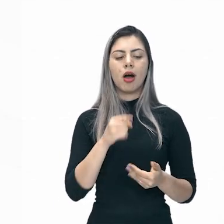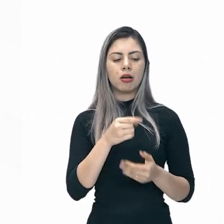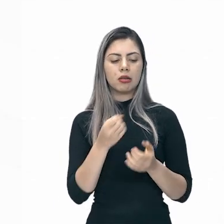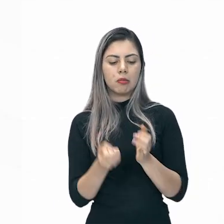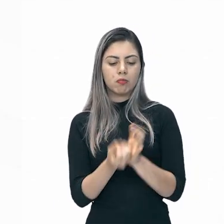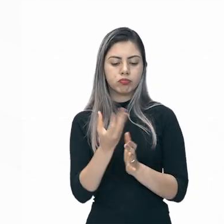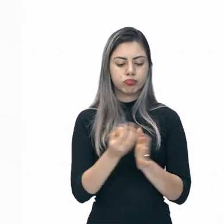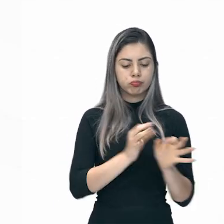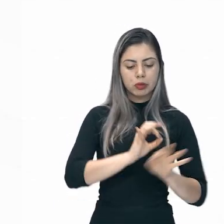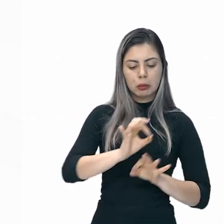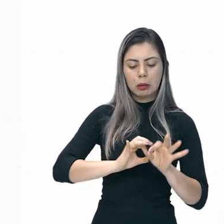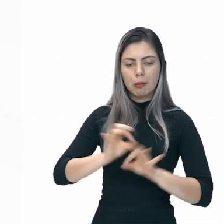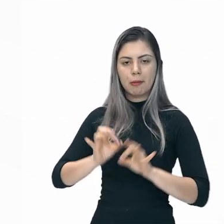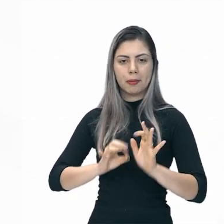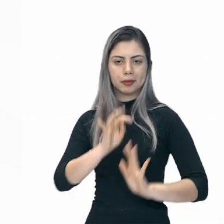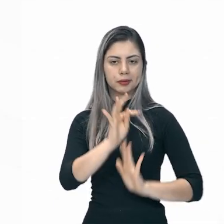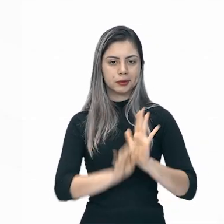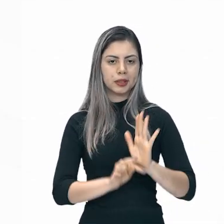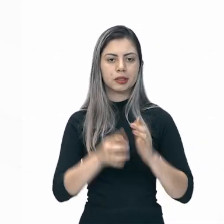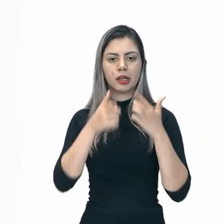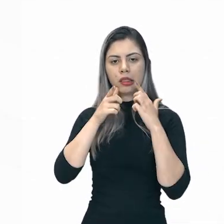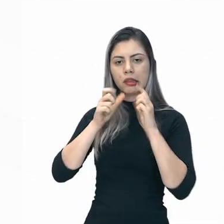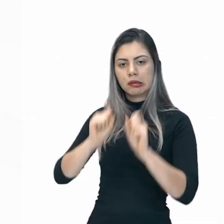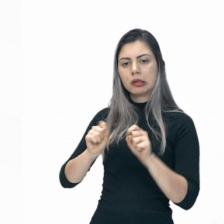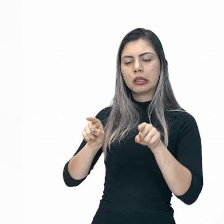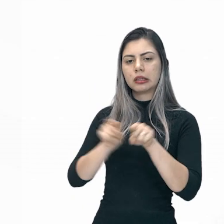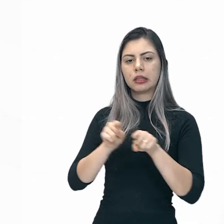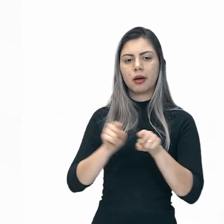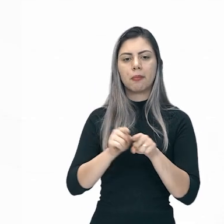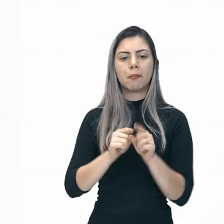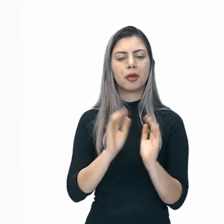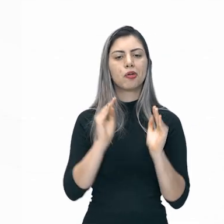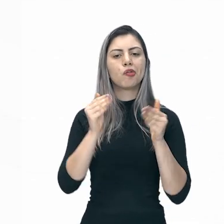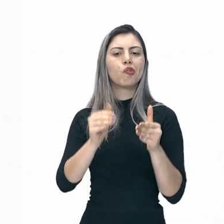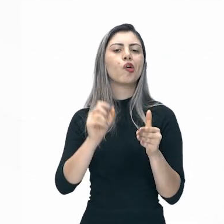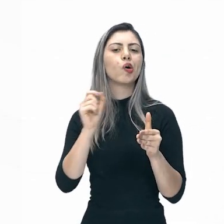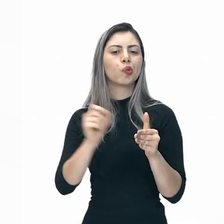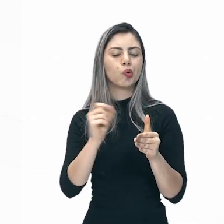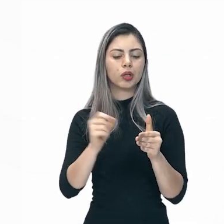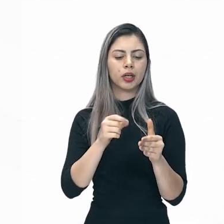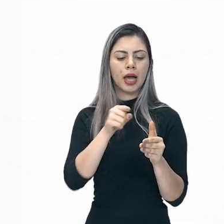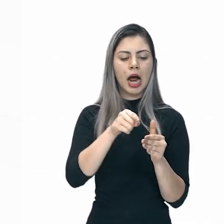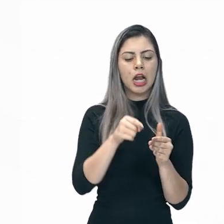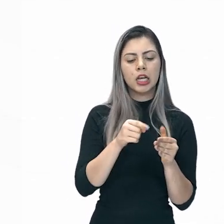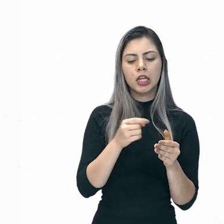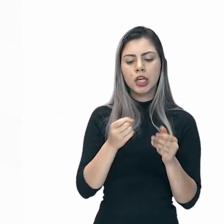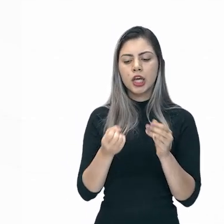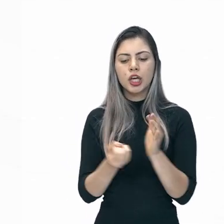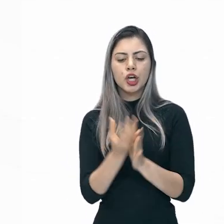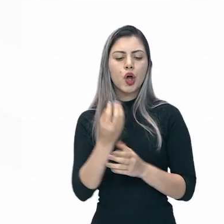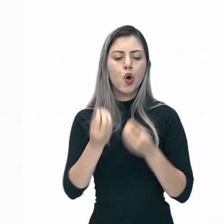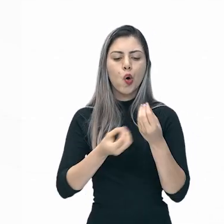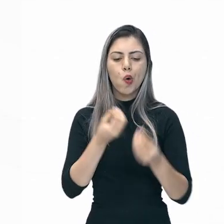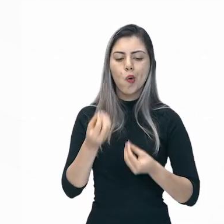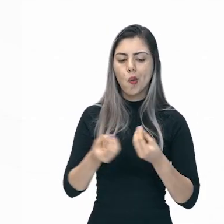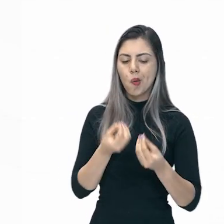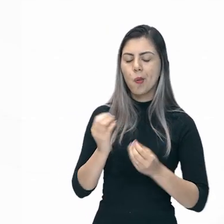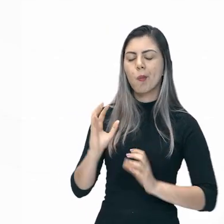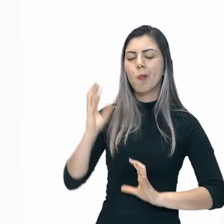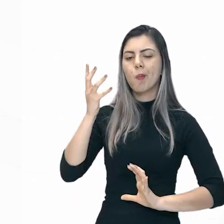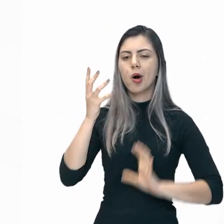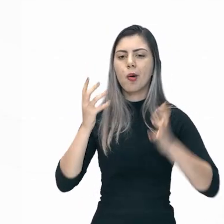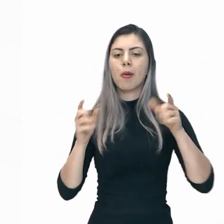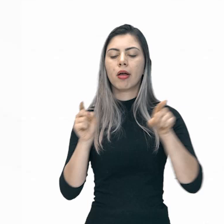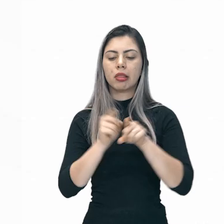produção, os analistas linguísticos na arte também se concentram nas circunstâncias em que a obra foi criada, incluindo o